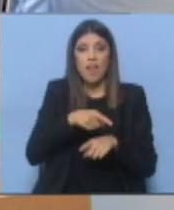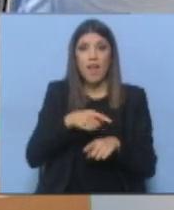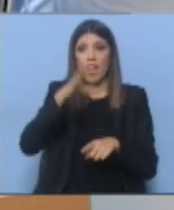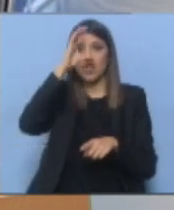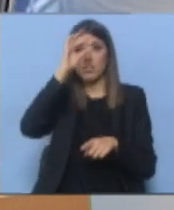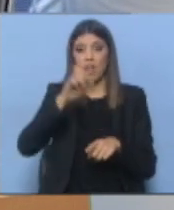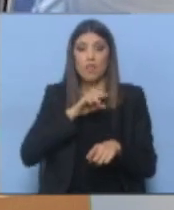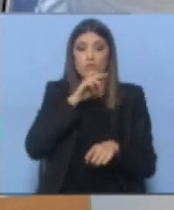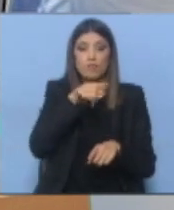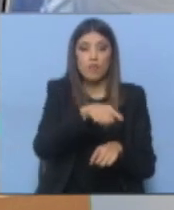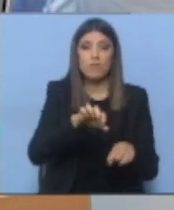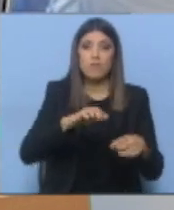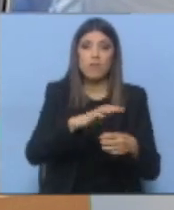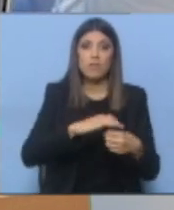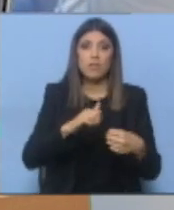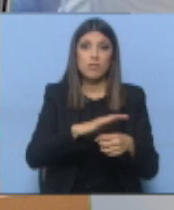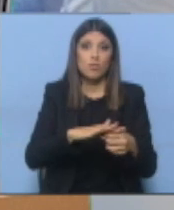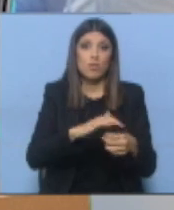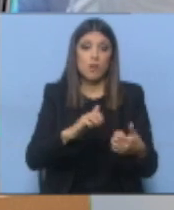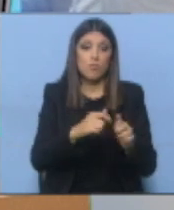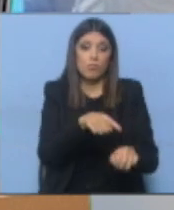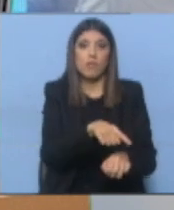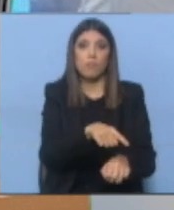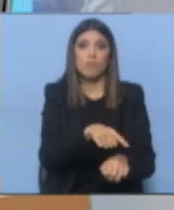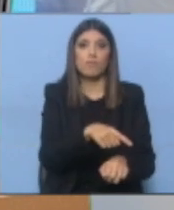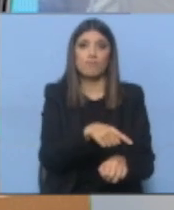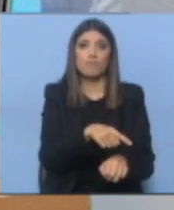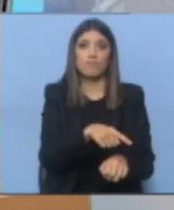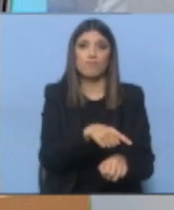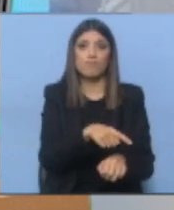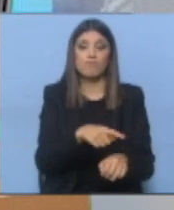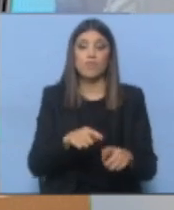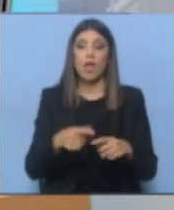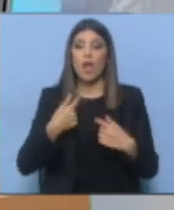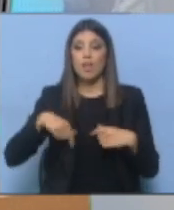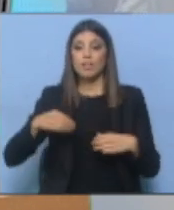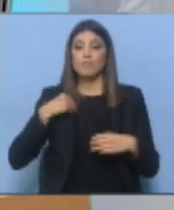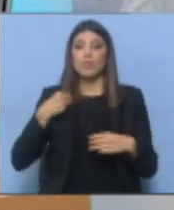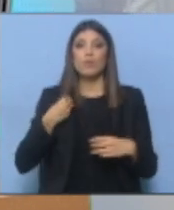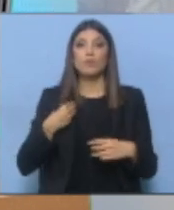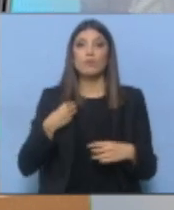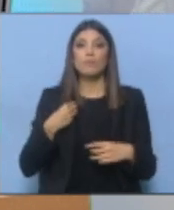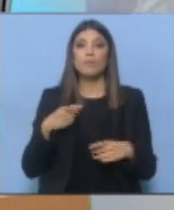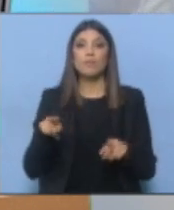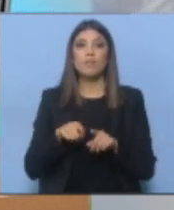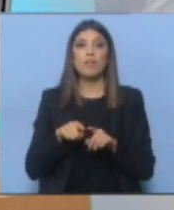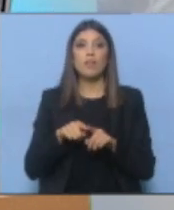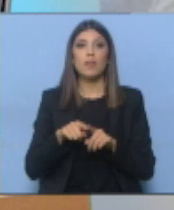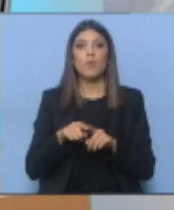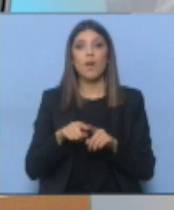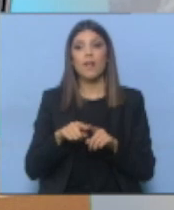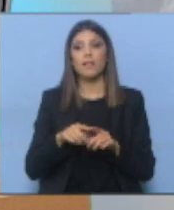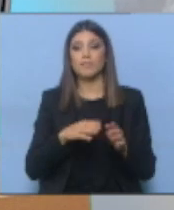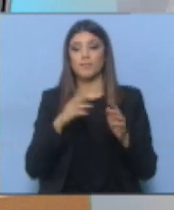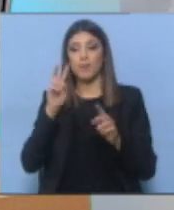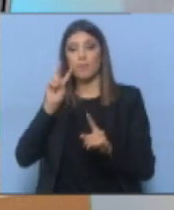soluções. Pode haver uma resposta, 2, 3. O que nos preocupa é sempre o ser visto do lado